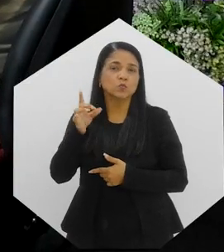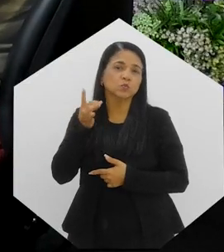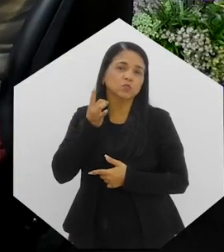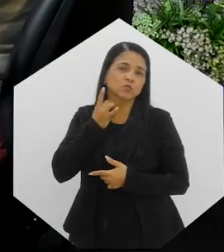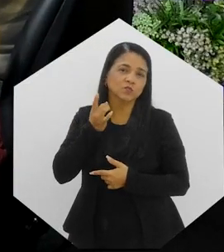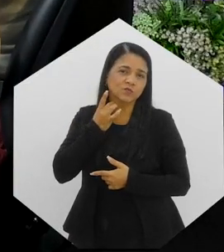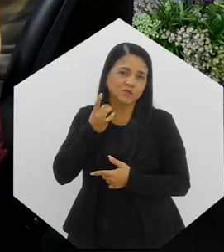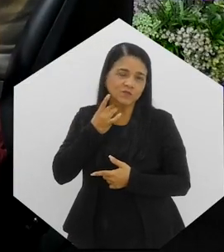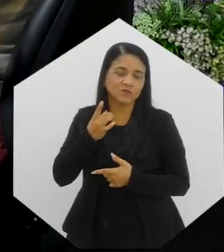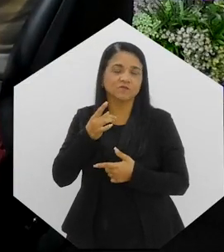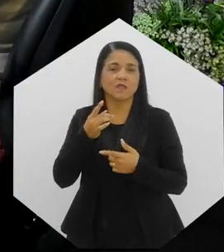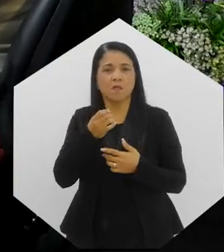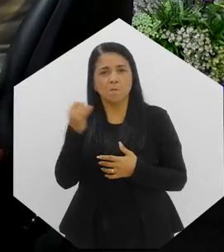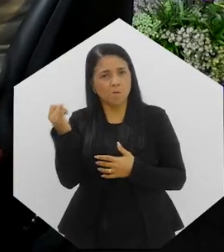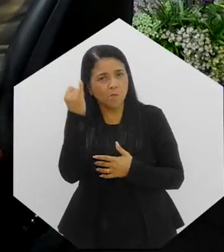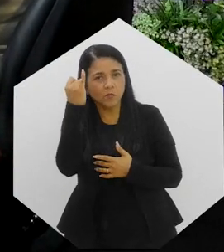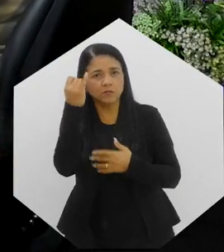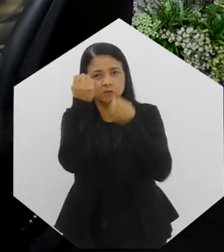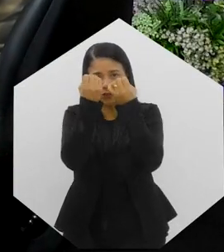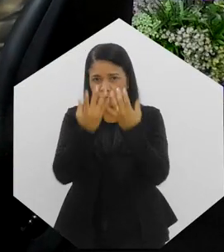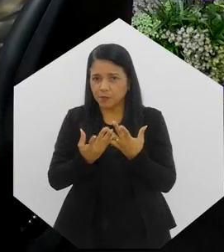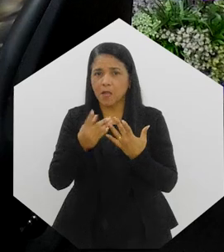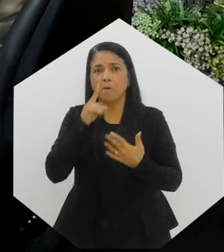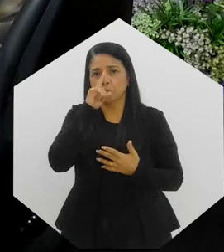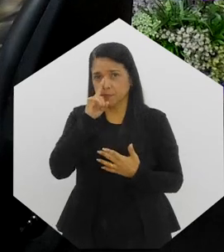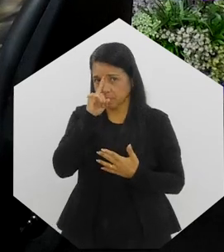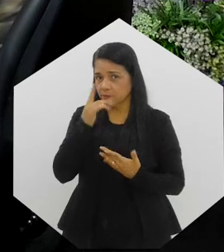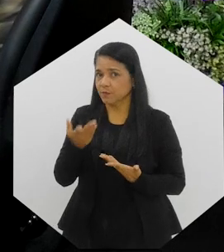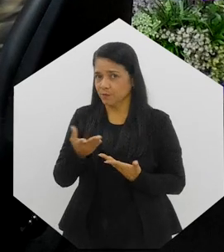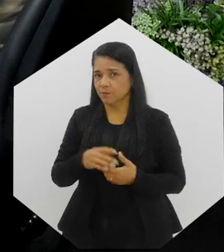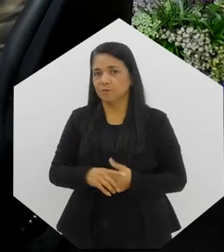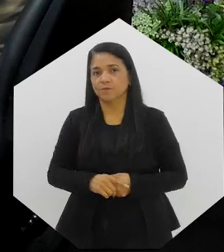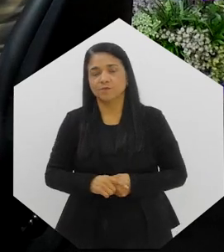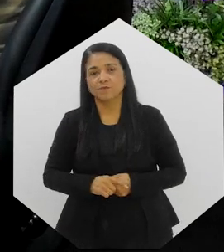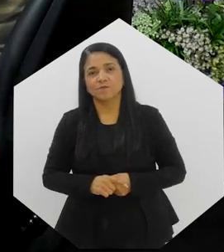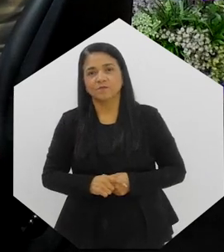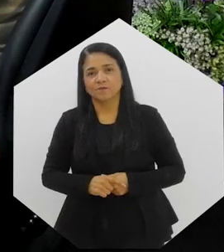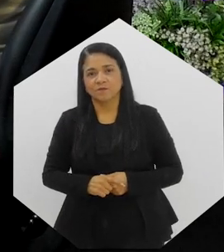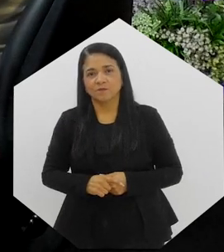doutor? É importante ressaltar sobre esses perigos.